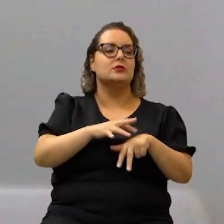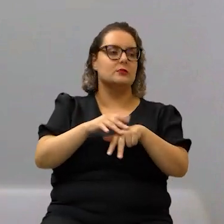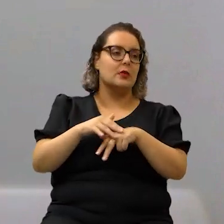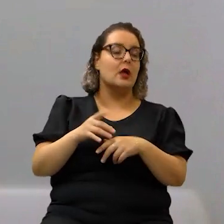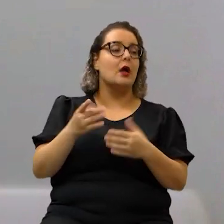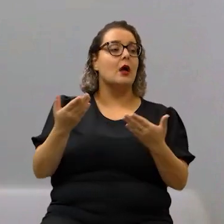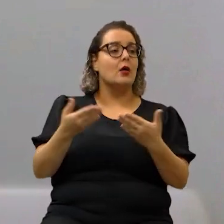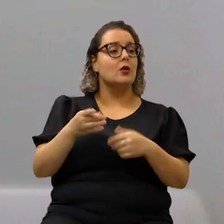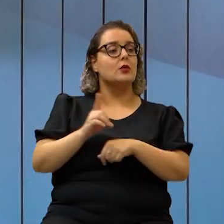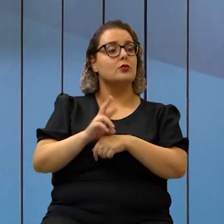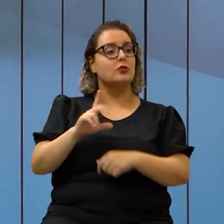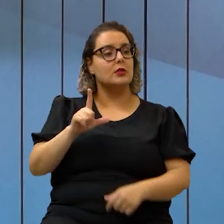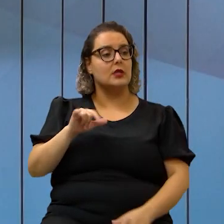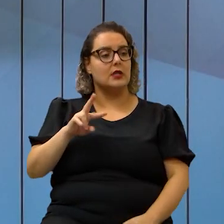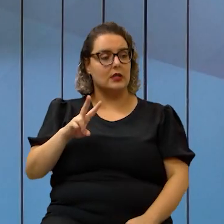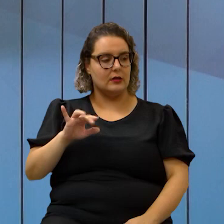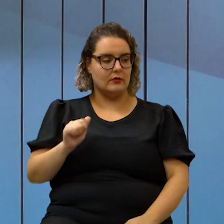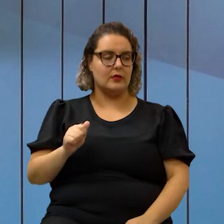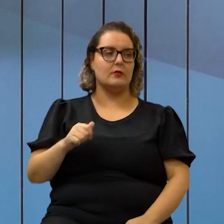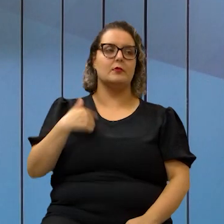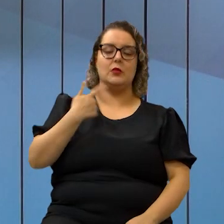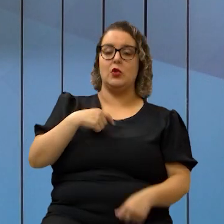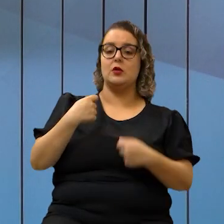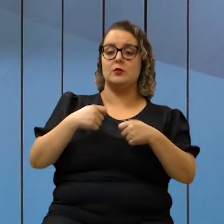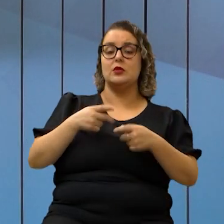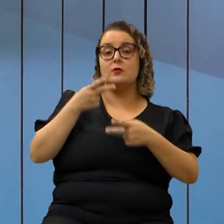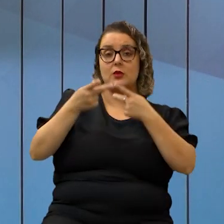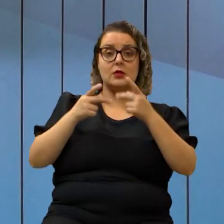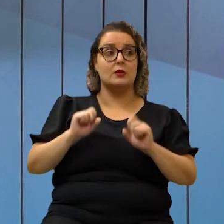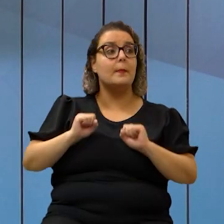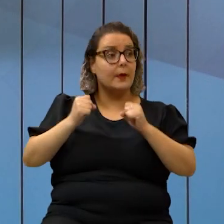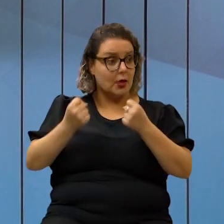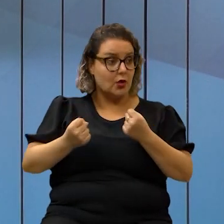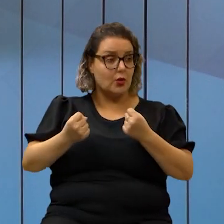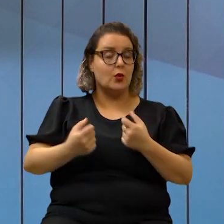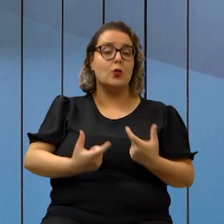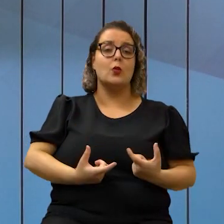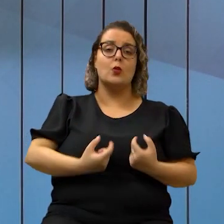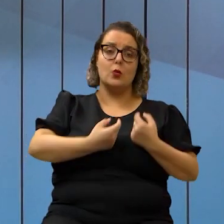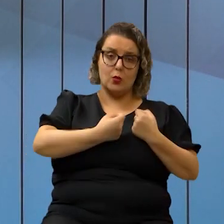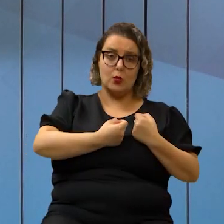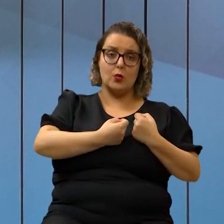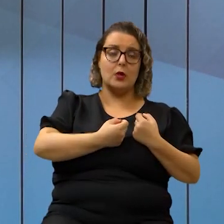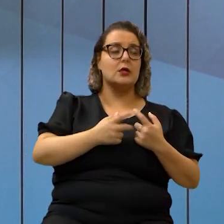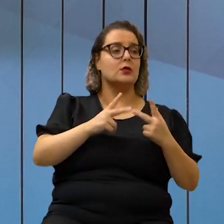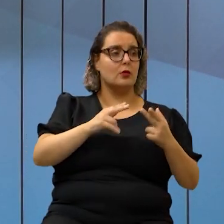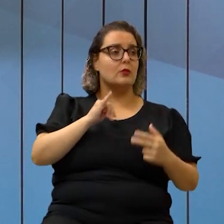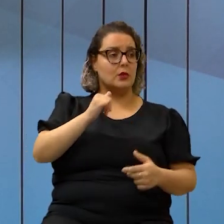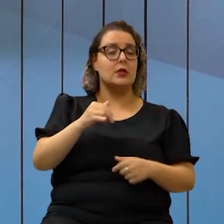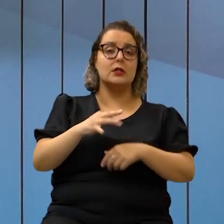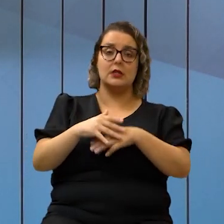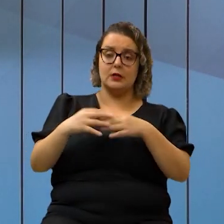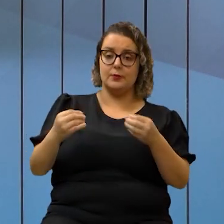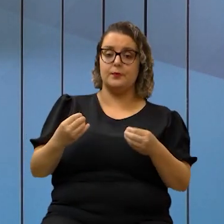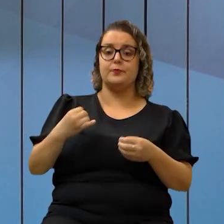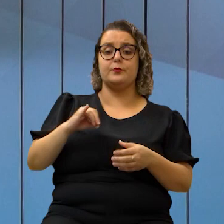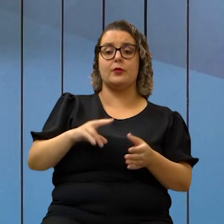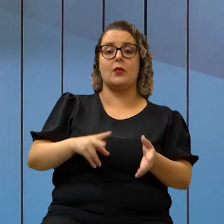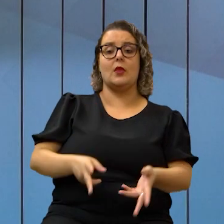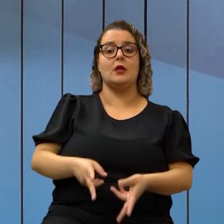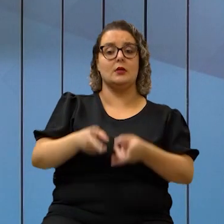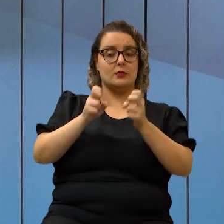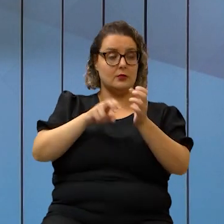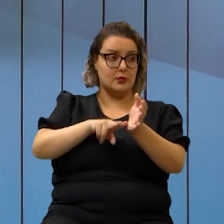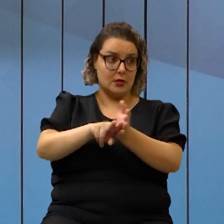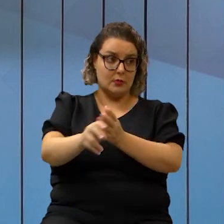paciente. Agora, doutora Lívia, eu acho que a gente precisa aqui reforçar que o câncer, como você falou de mama, ele tem cura